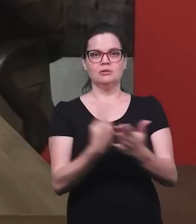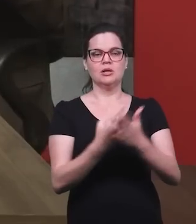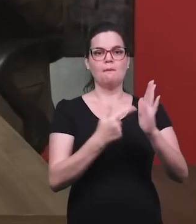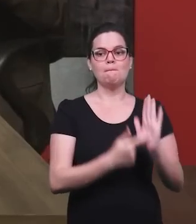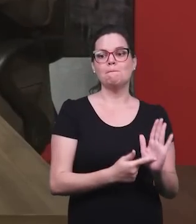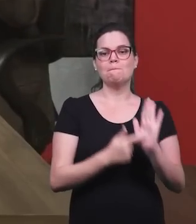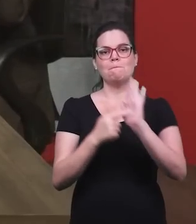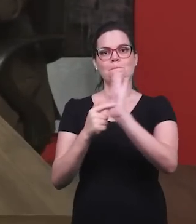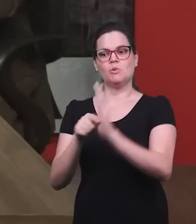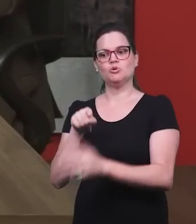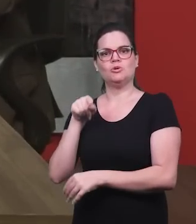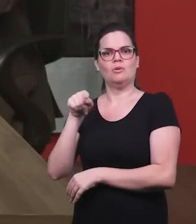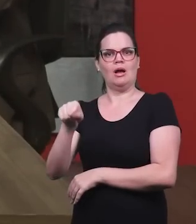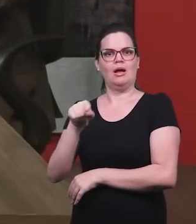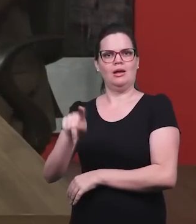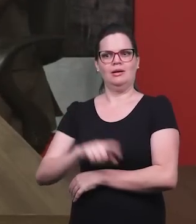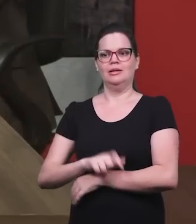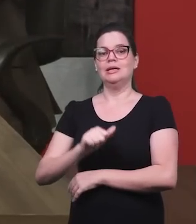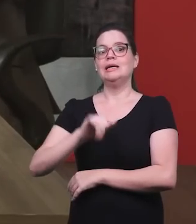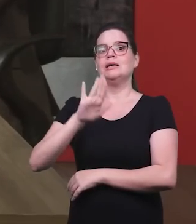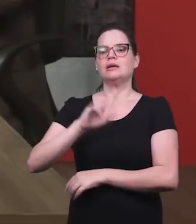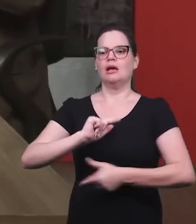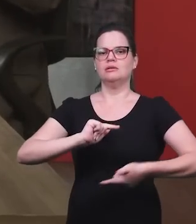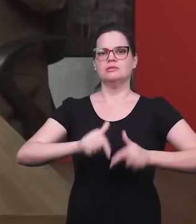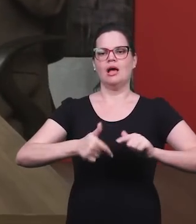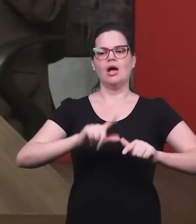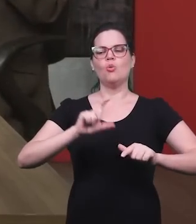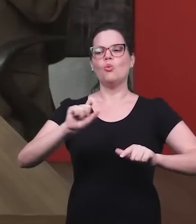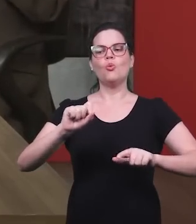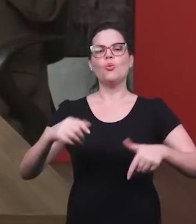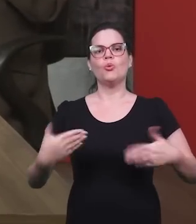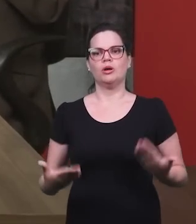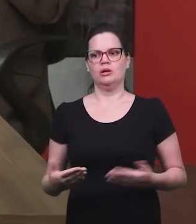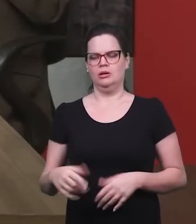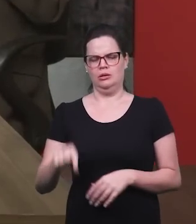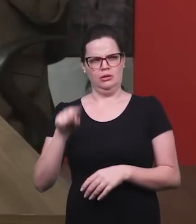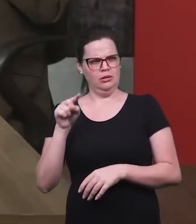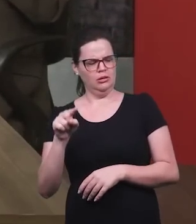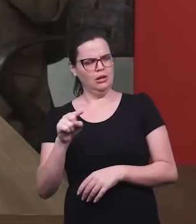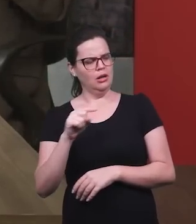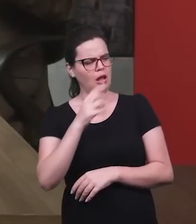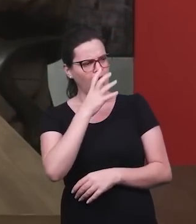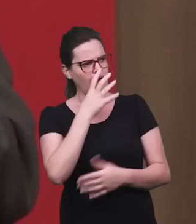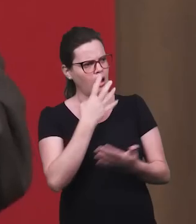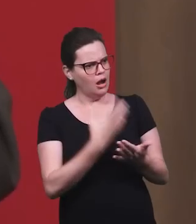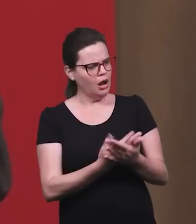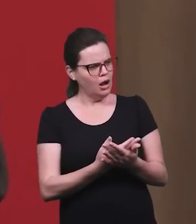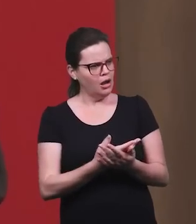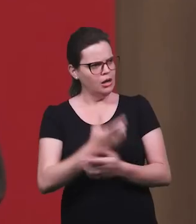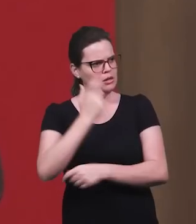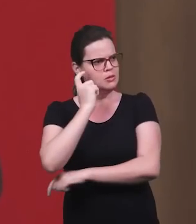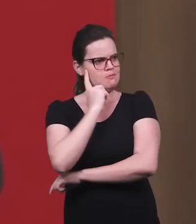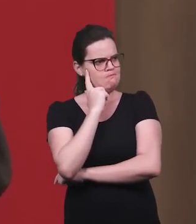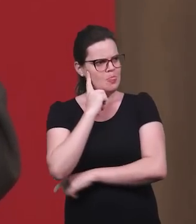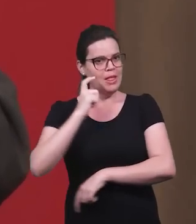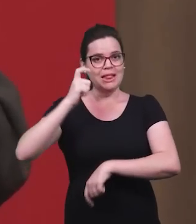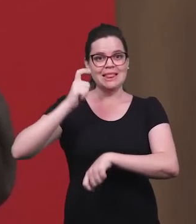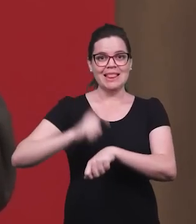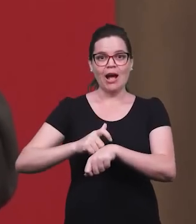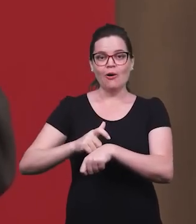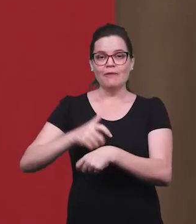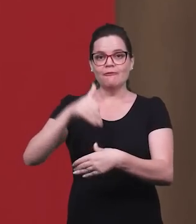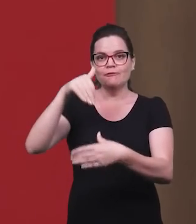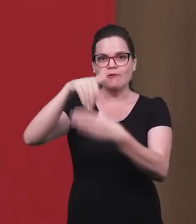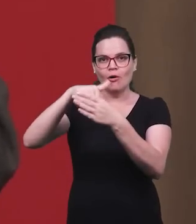na Bíblia quem era Israel. E Oswaldo Aranha se convenceu. E na hora de colocar em votação,